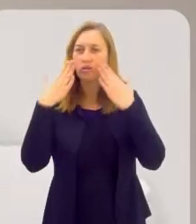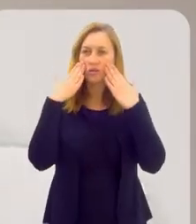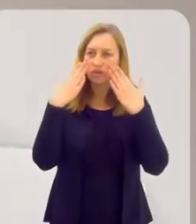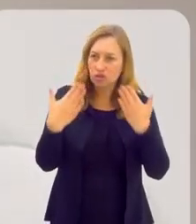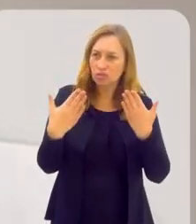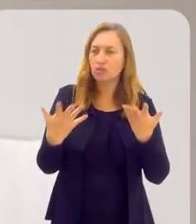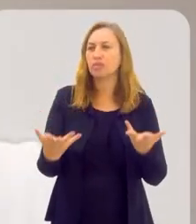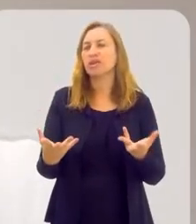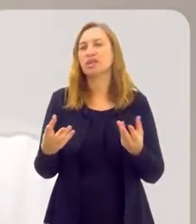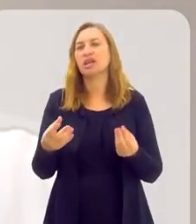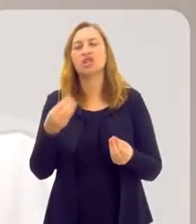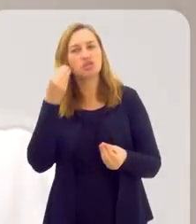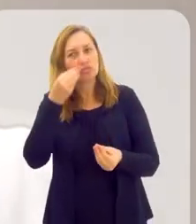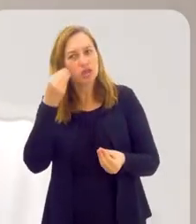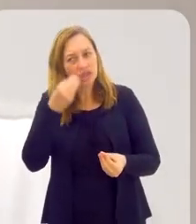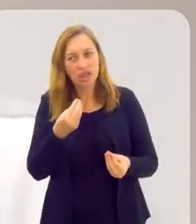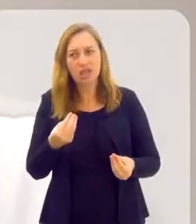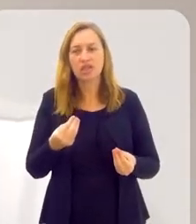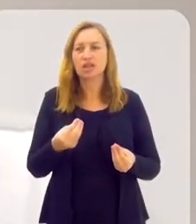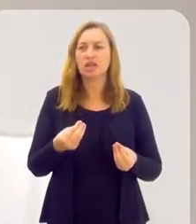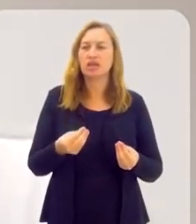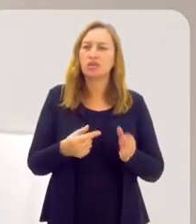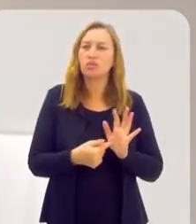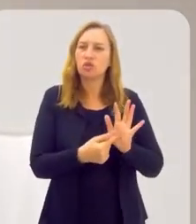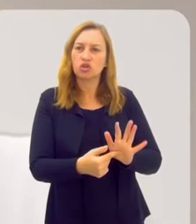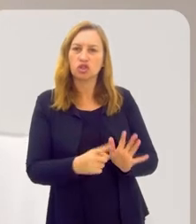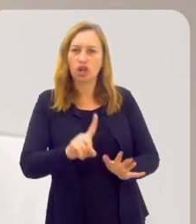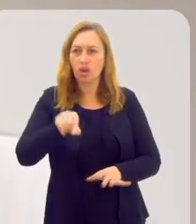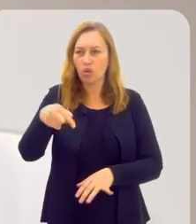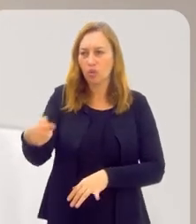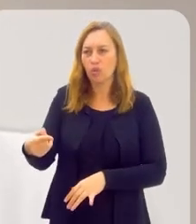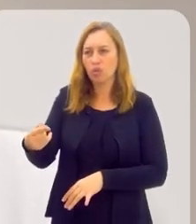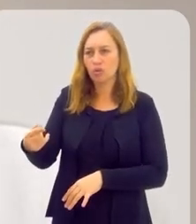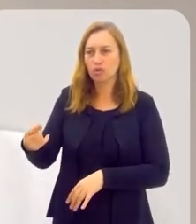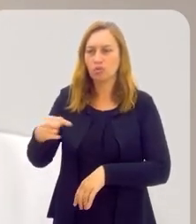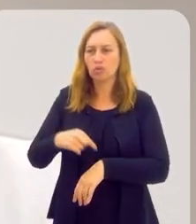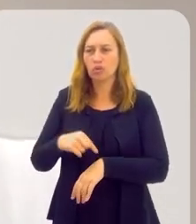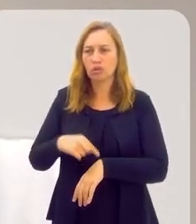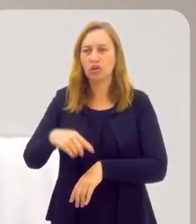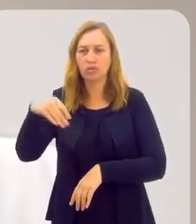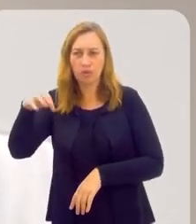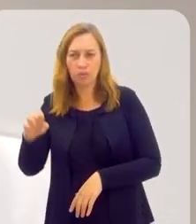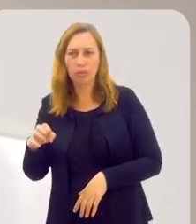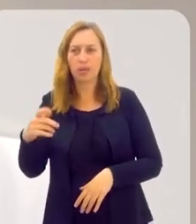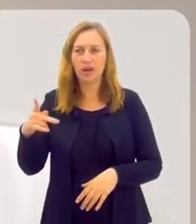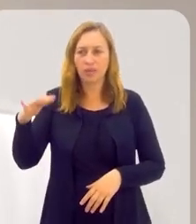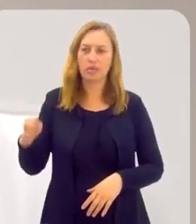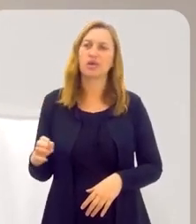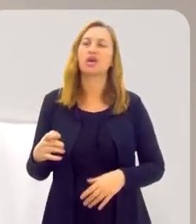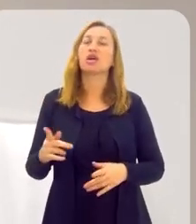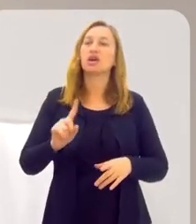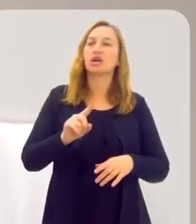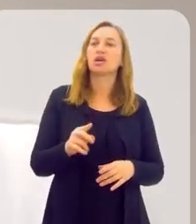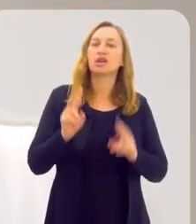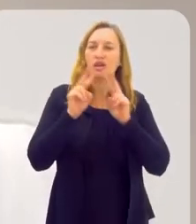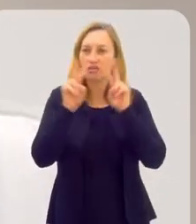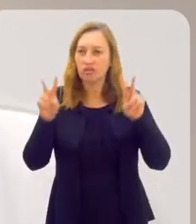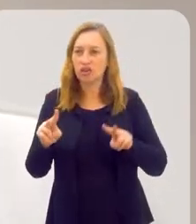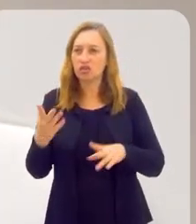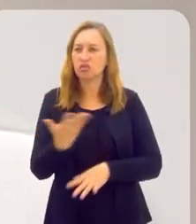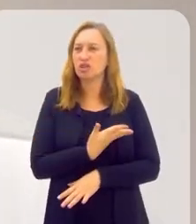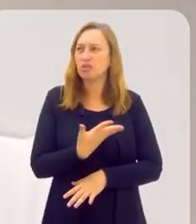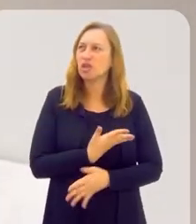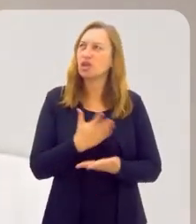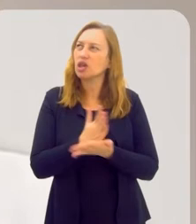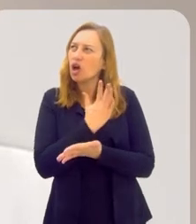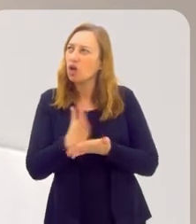para mostrar o outro lado aos pais e acima de tudo uma realidade que eles não conhecem. E esse acho que deve ser o grande contributo. Do ponto de vista dos colegas